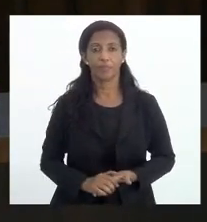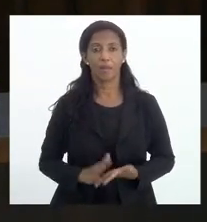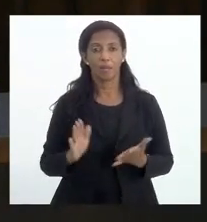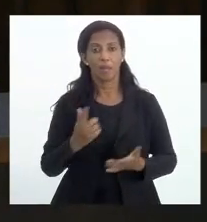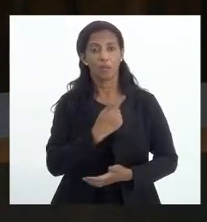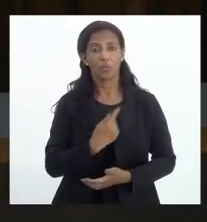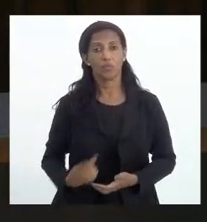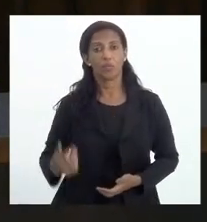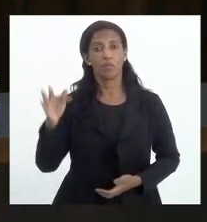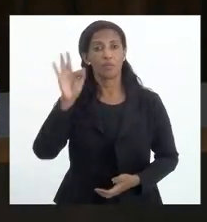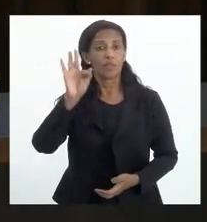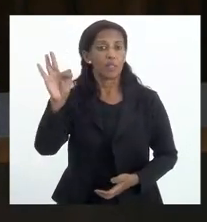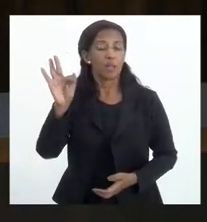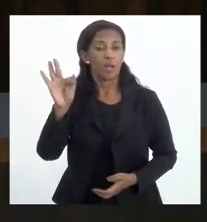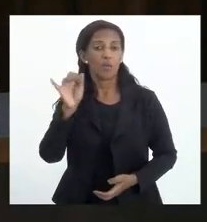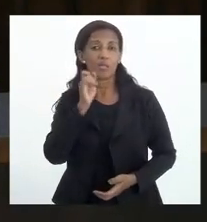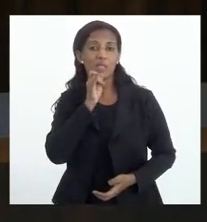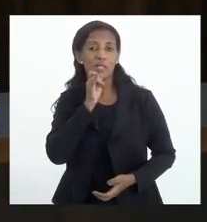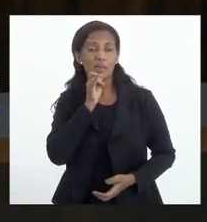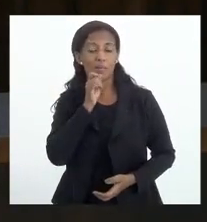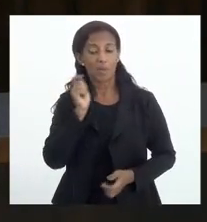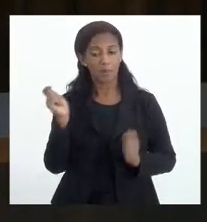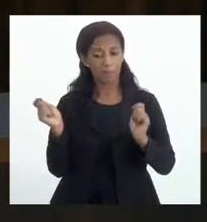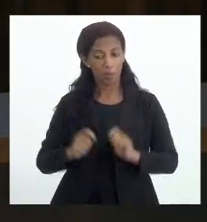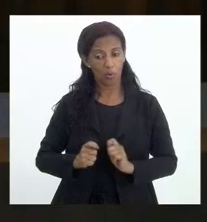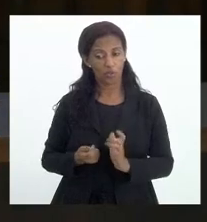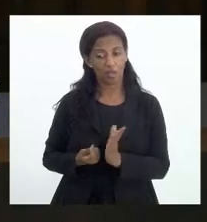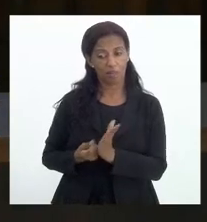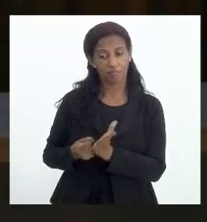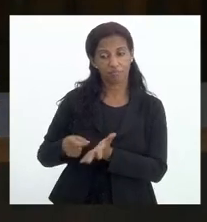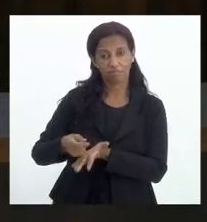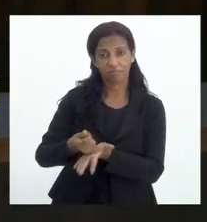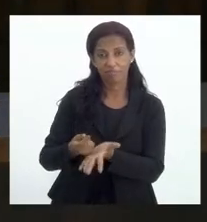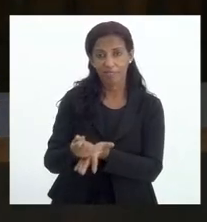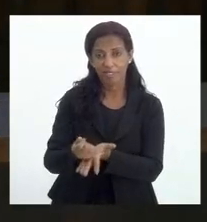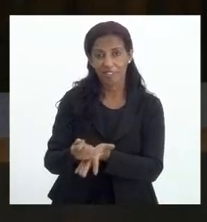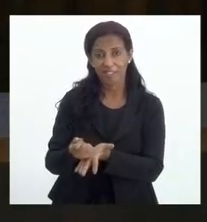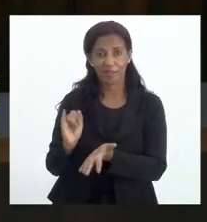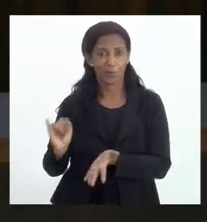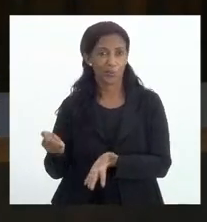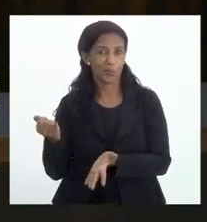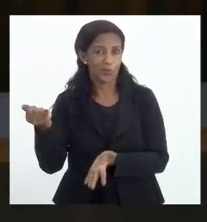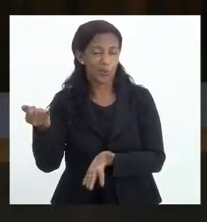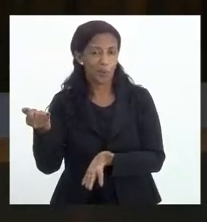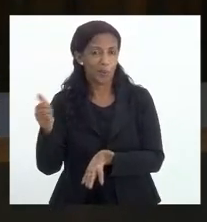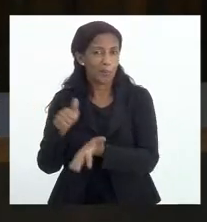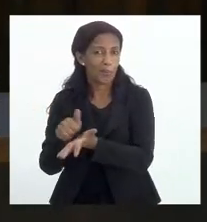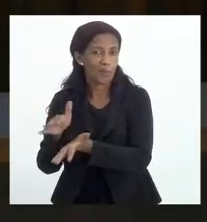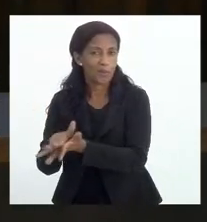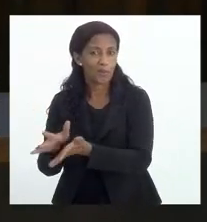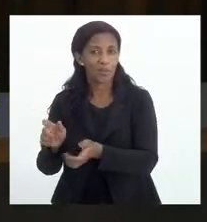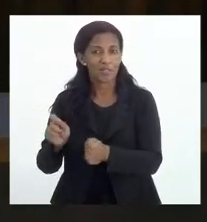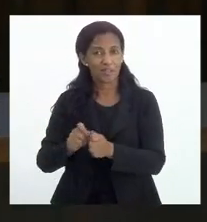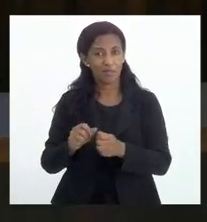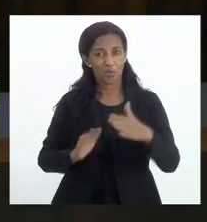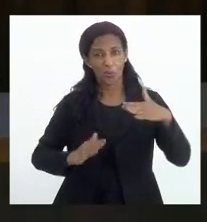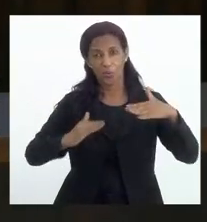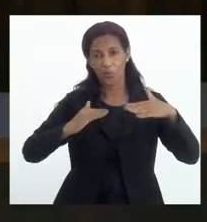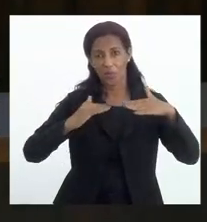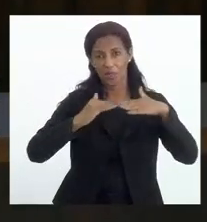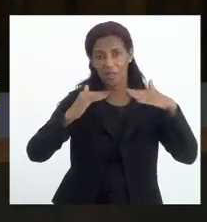governo federal, por exemplo, ele pode emitir moeda, o que acaba gerando inflação, mas, por consequência, faz com que os